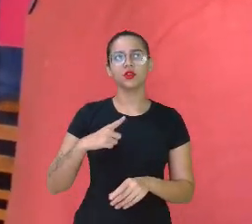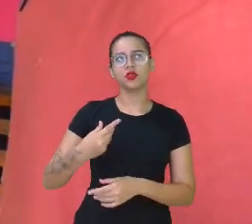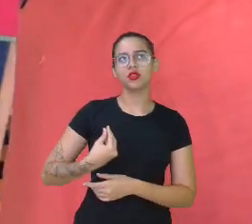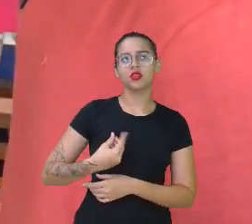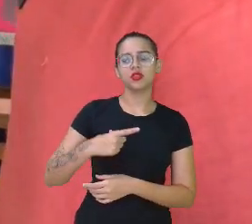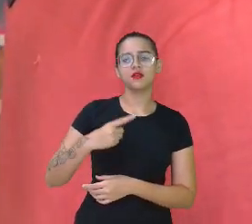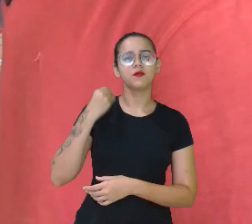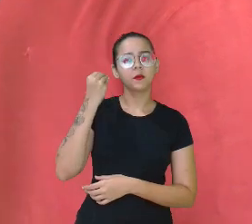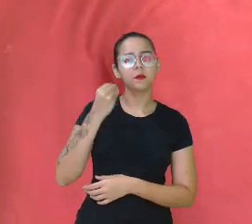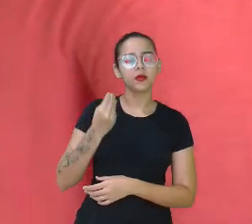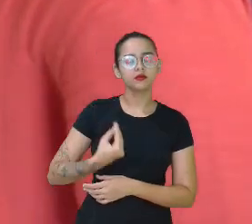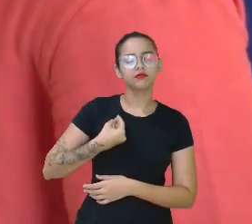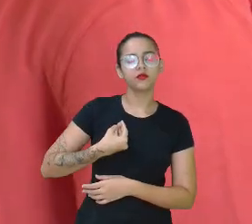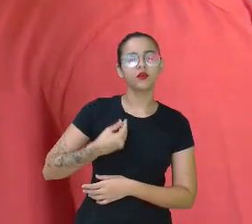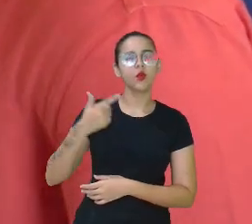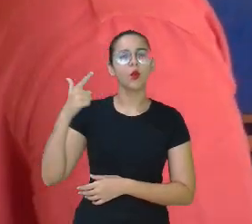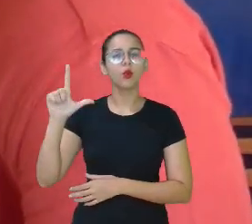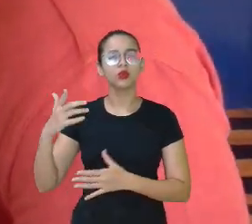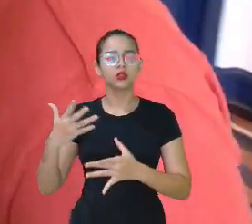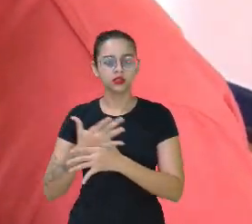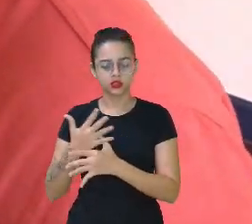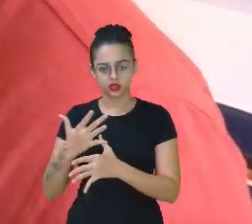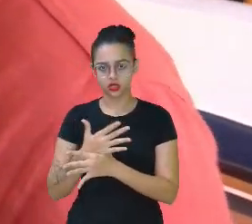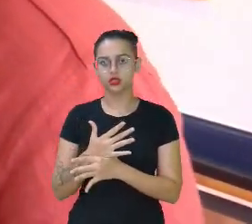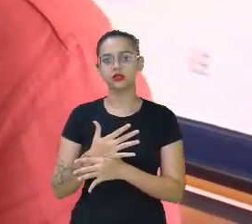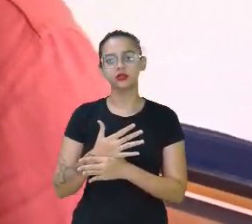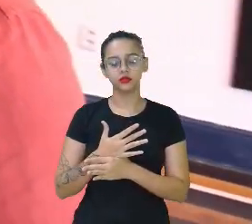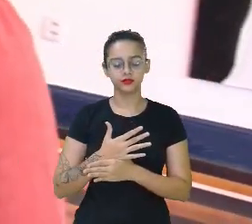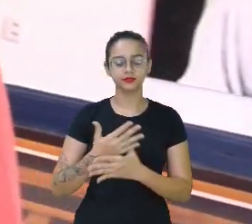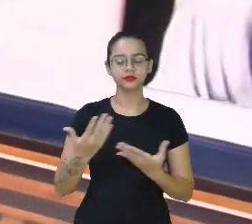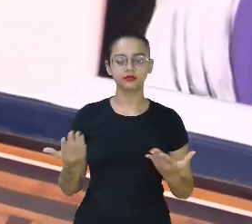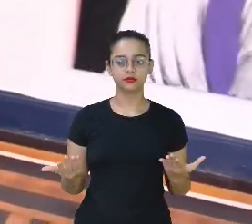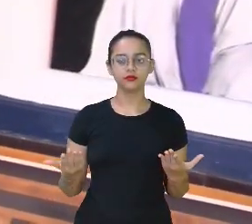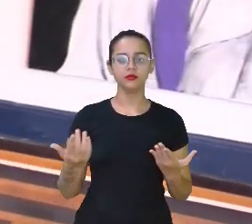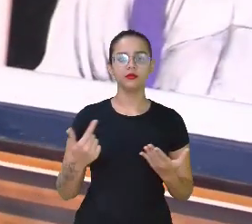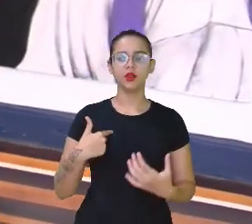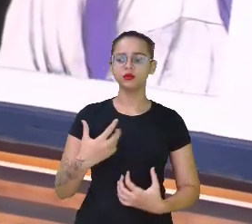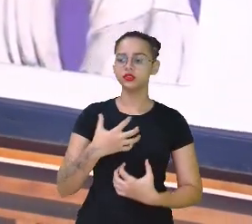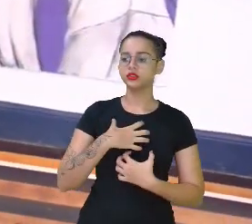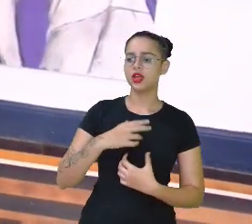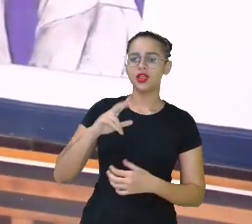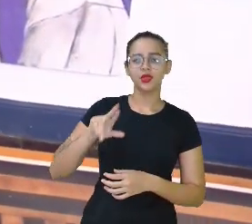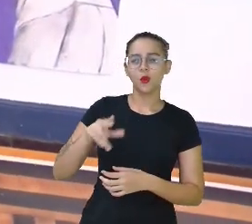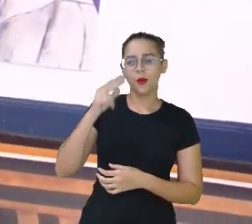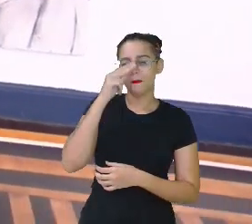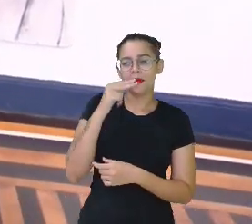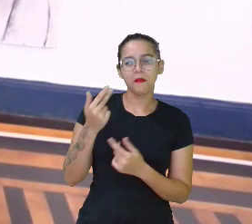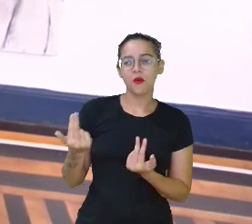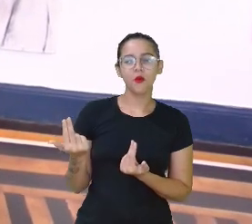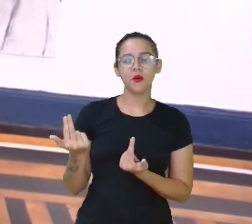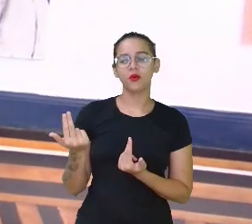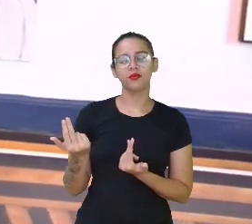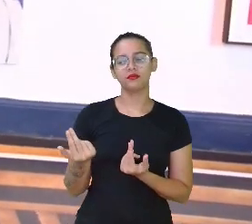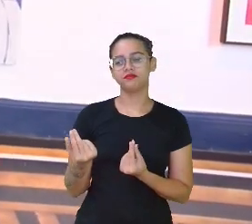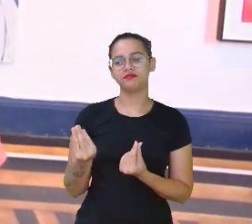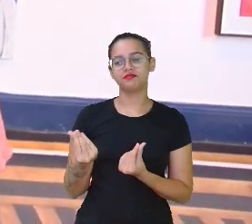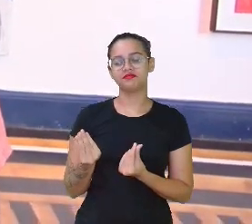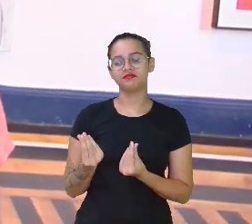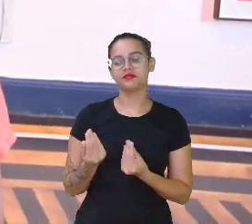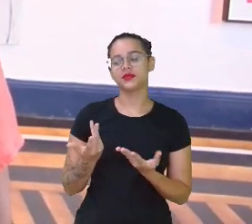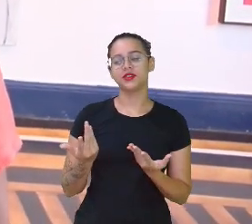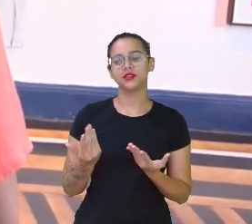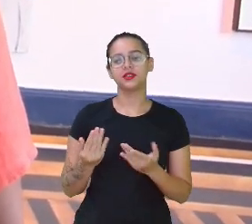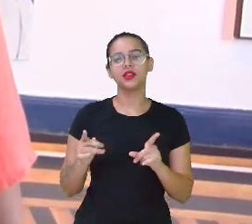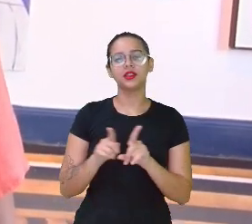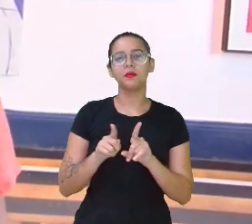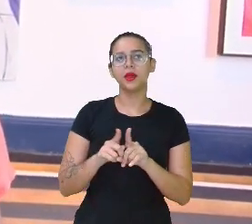em outras cidades, e eu senti que não é a mesma coisa, sabe? Não é a mesma coisa, e